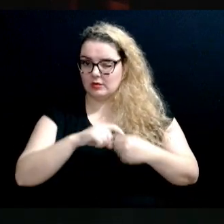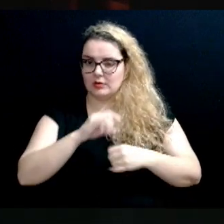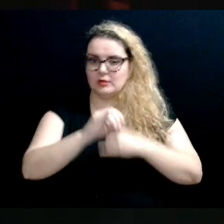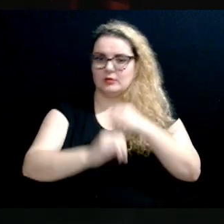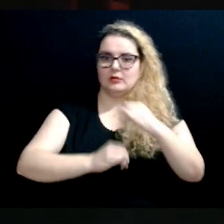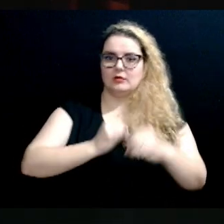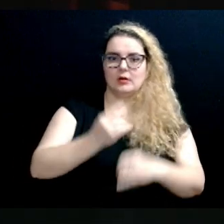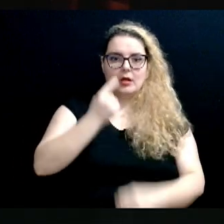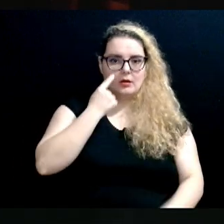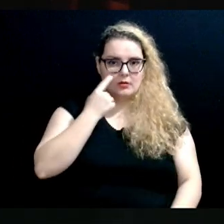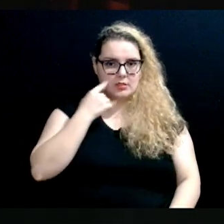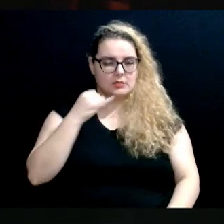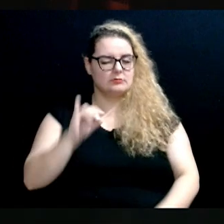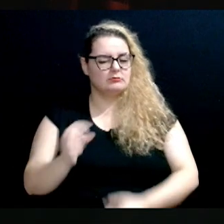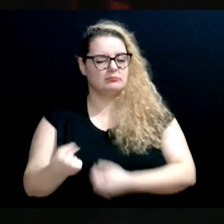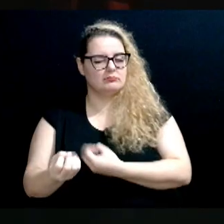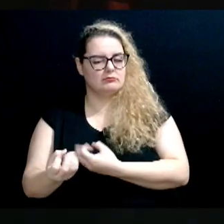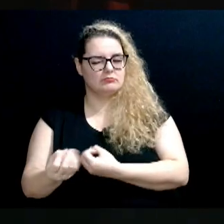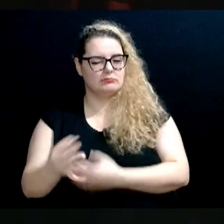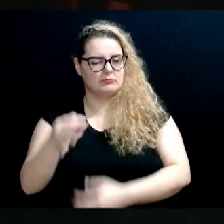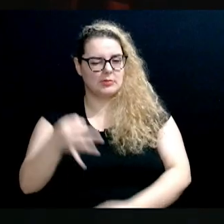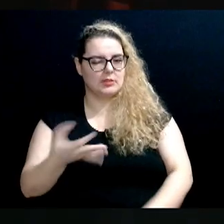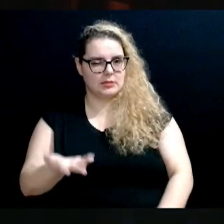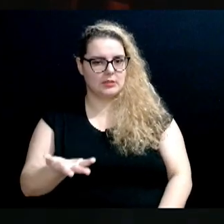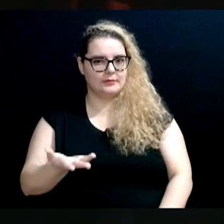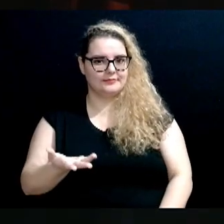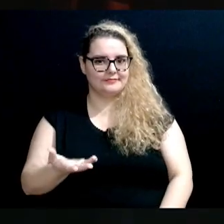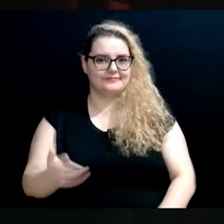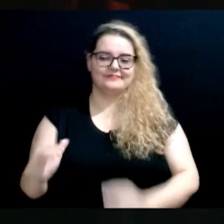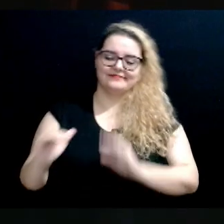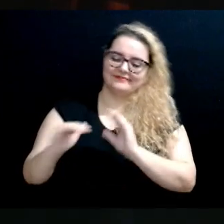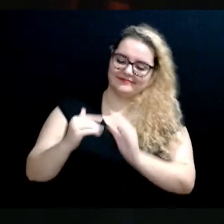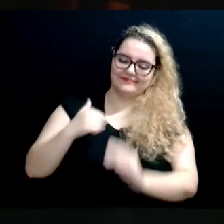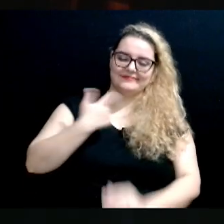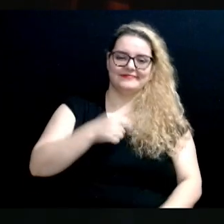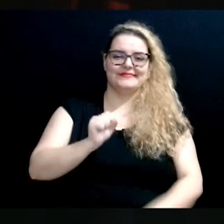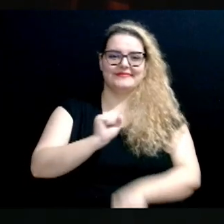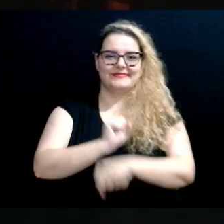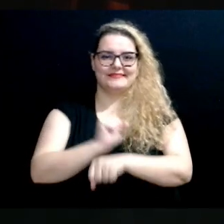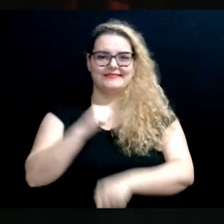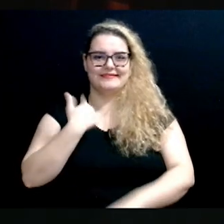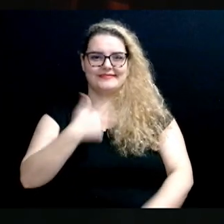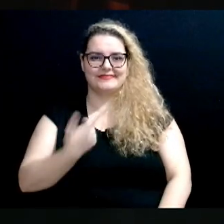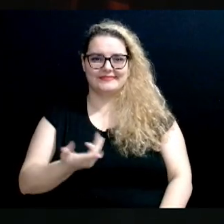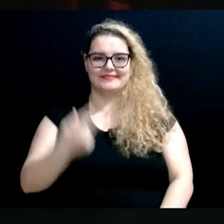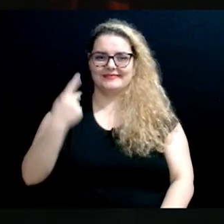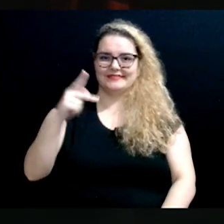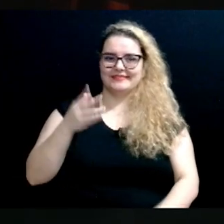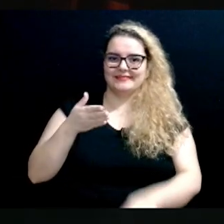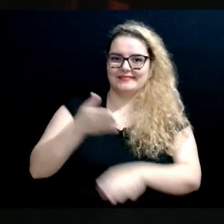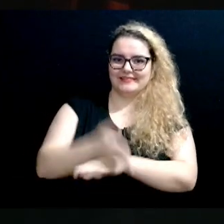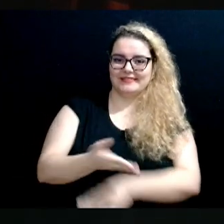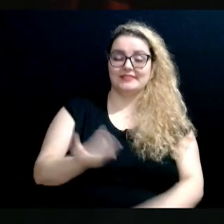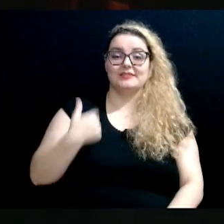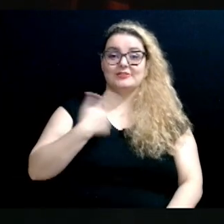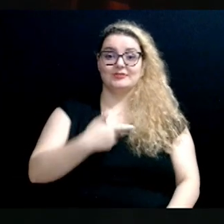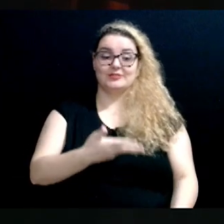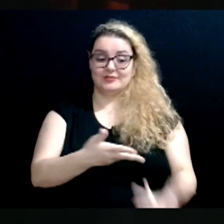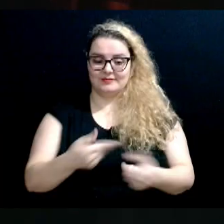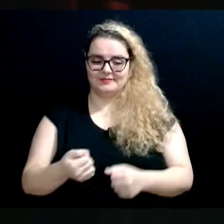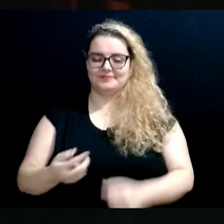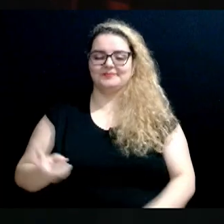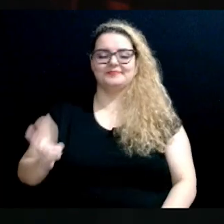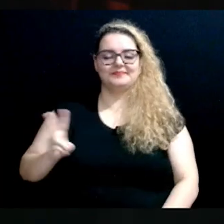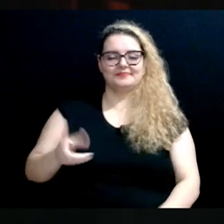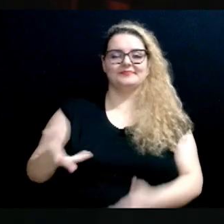aquela informação realmente está certa. Manda sua mensagem para a gente, estamos aguardando a sua participação. Os nossos convidados já estão aqui no estúdio e